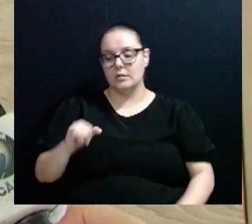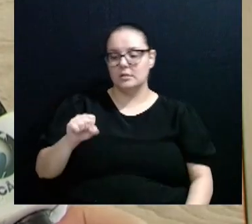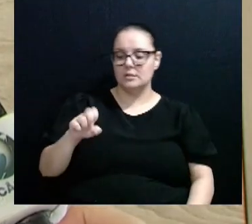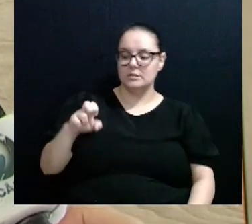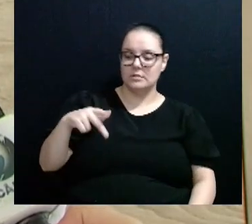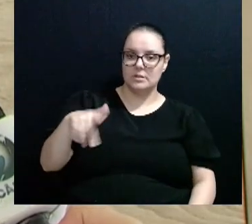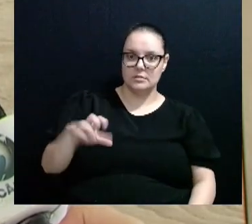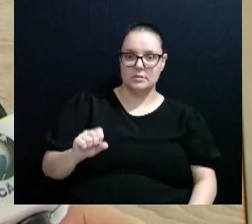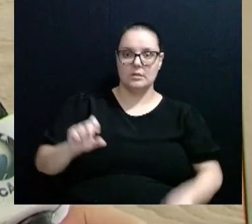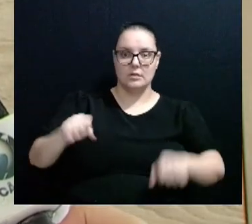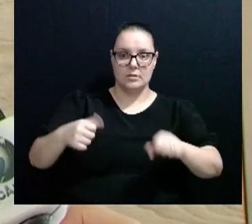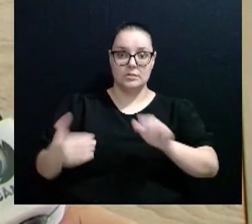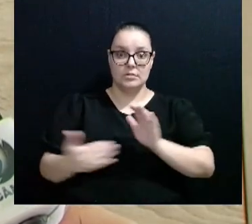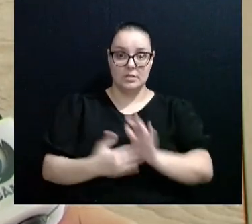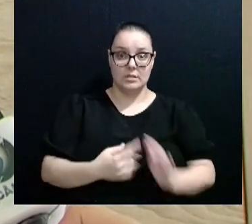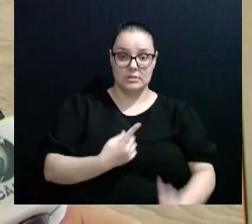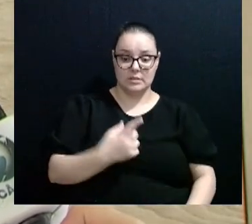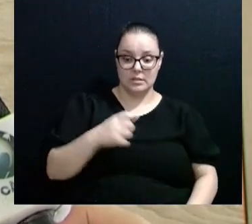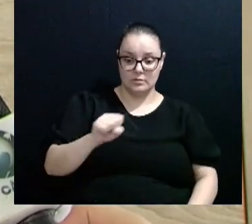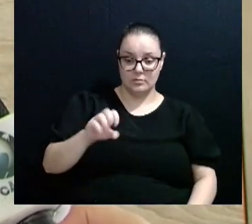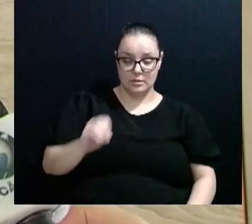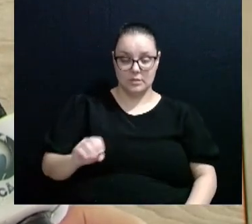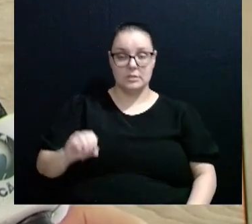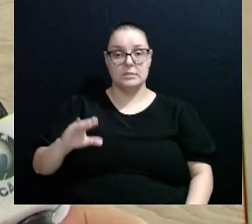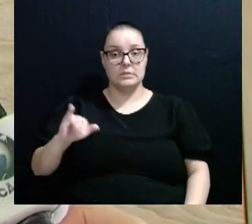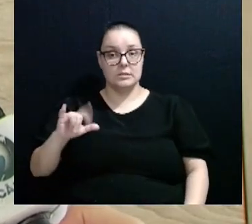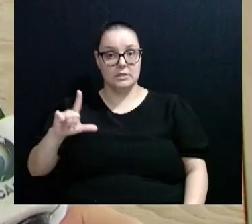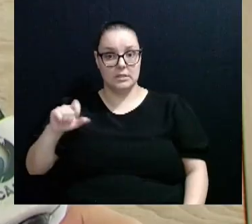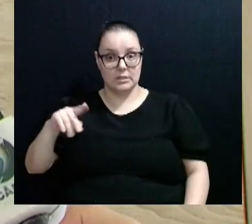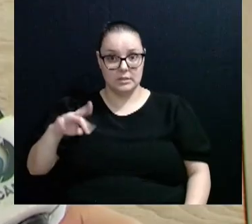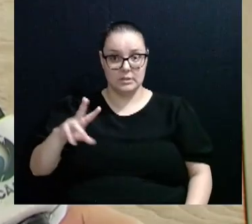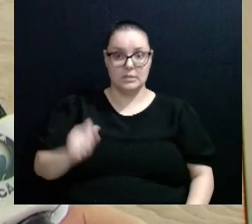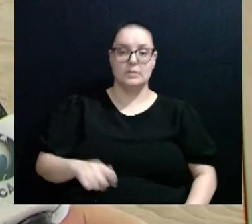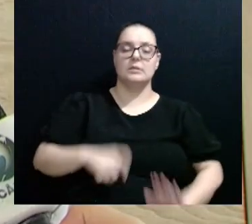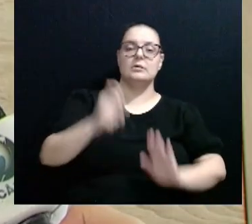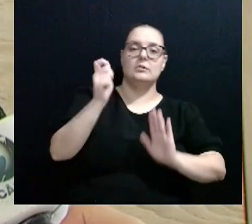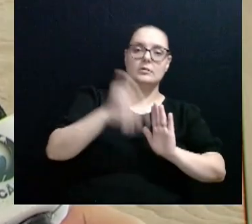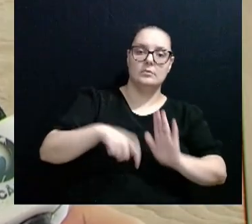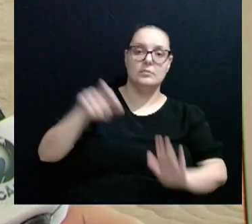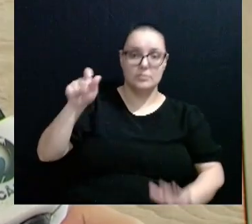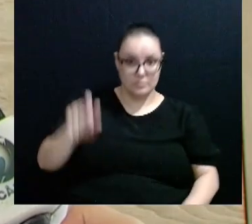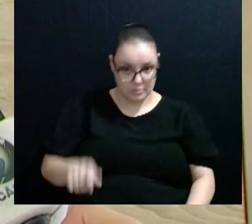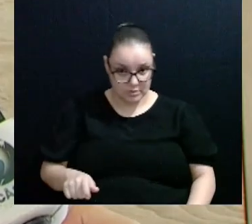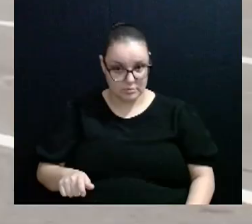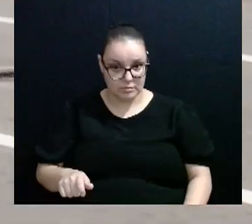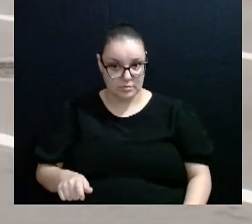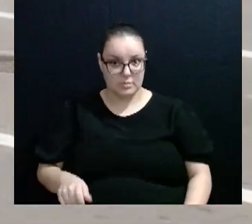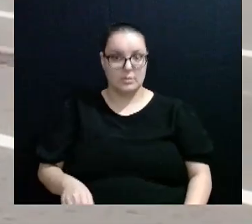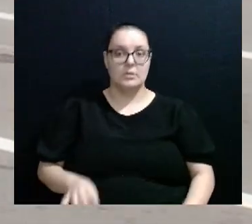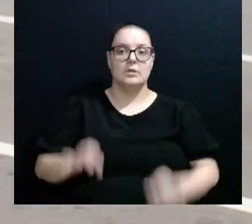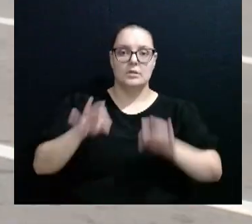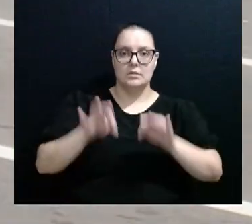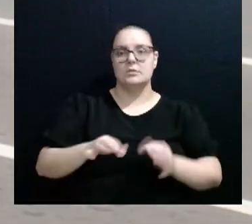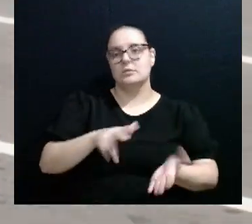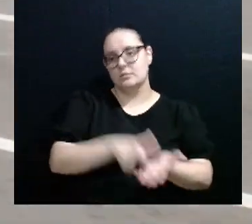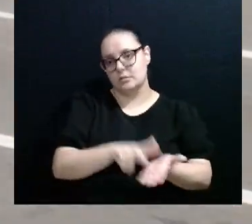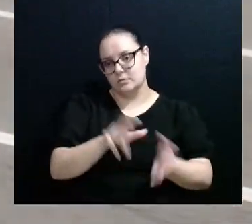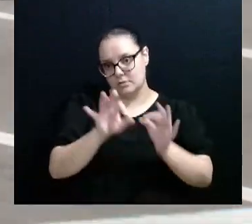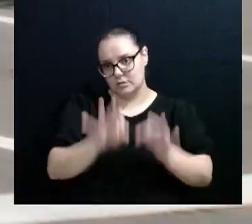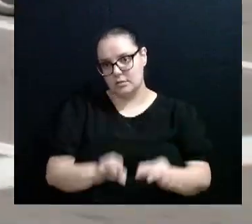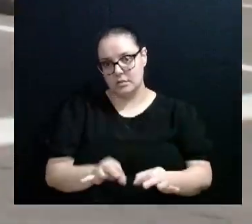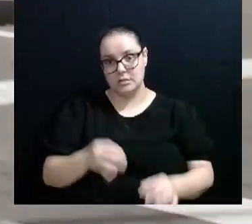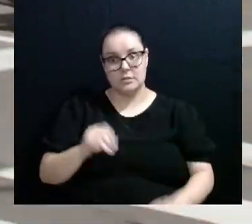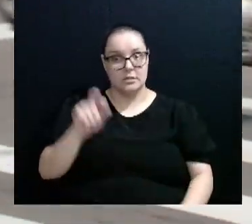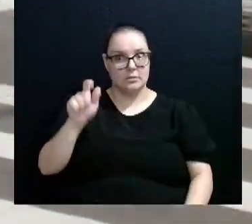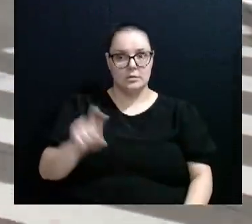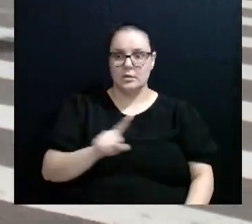até 180 cilindradas, desde que registrada em nome de pessoa física e devidamente regularizada. Se a pessoa não estiver